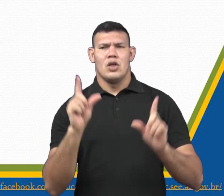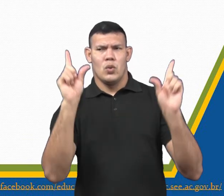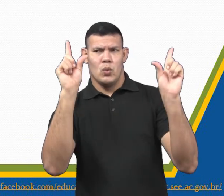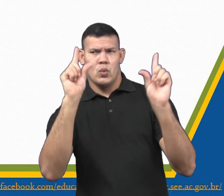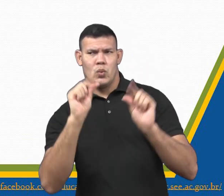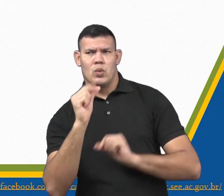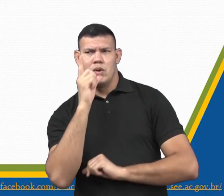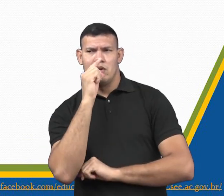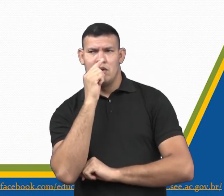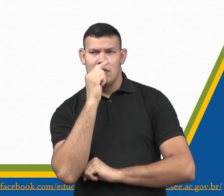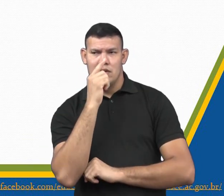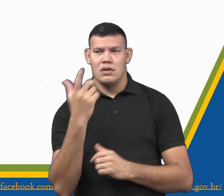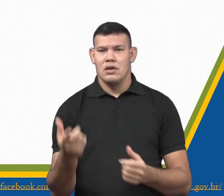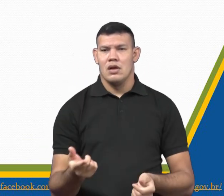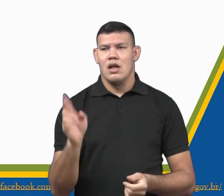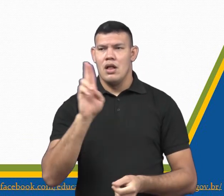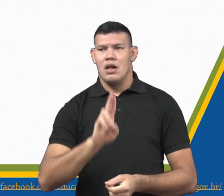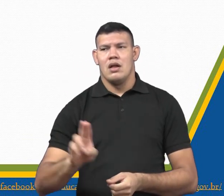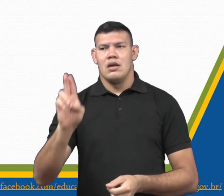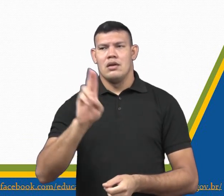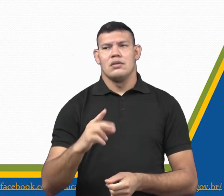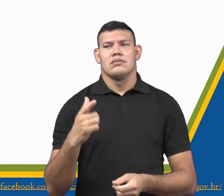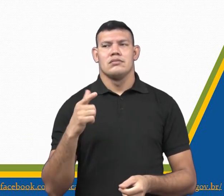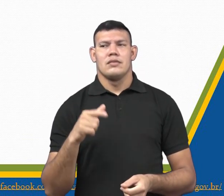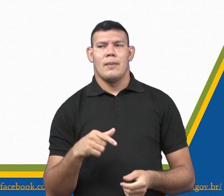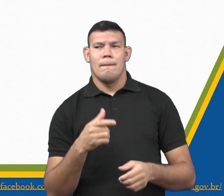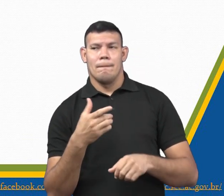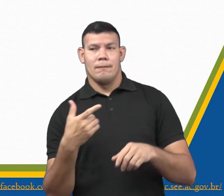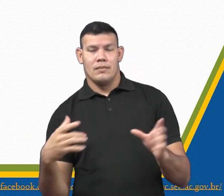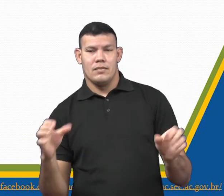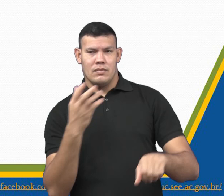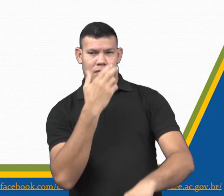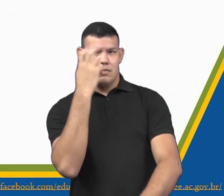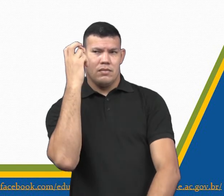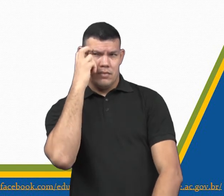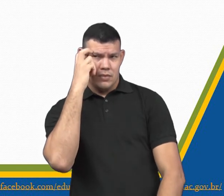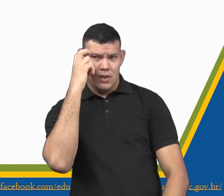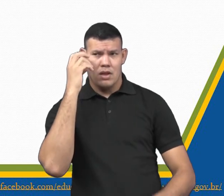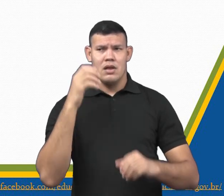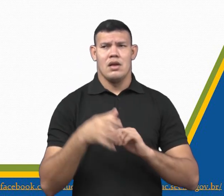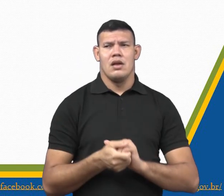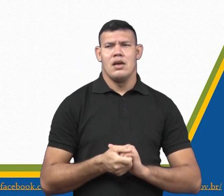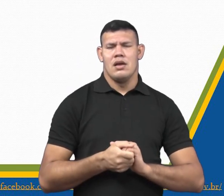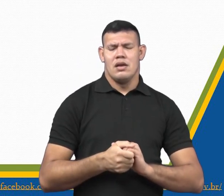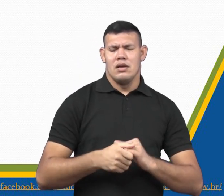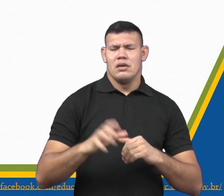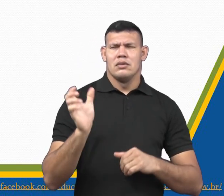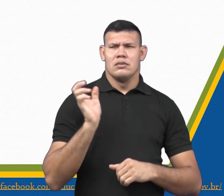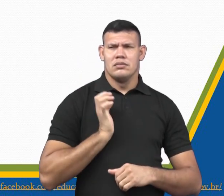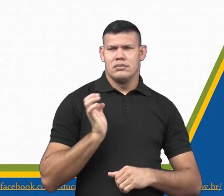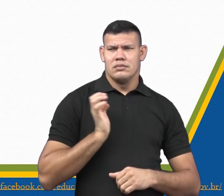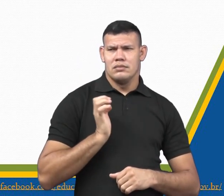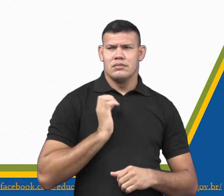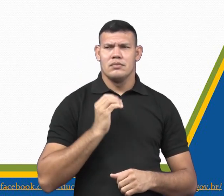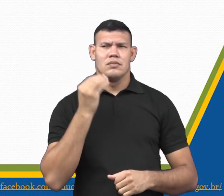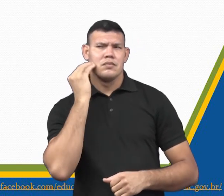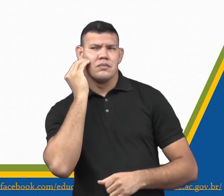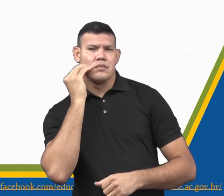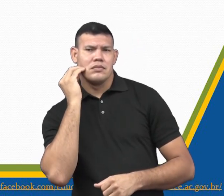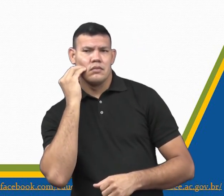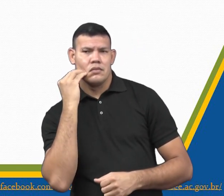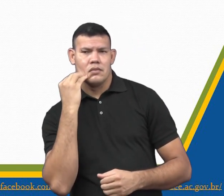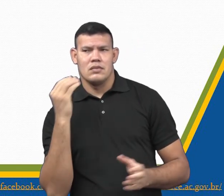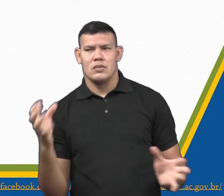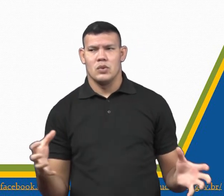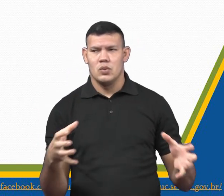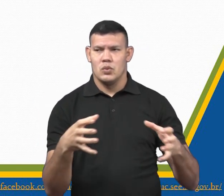de nossa cultura. Uma das mais ricas experiências de convivência com a seca é de Israel. A introdução do